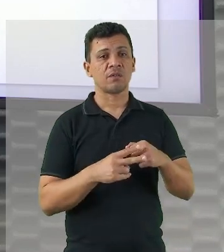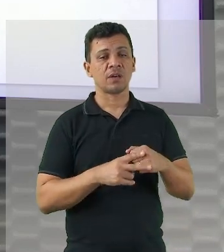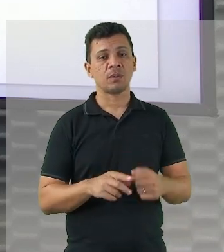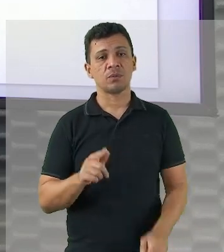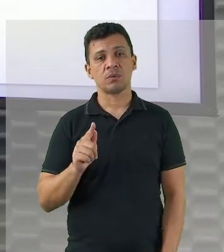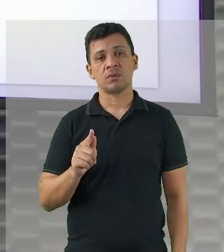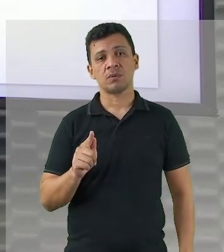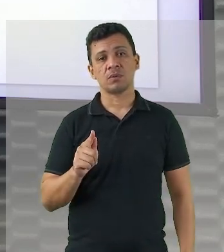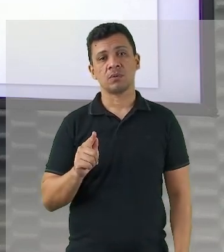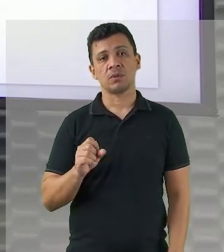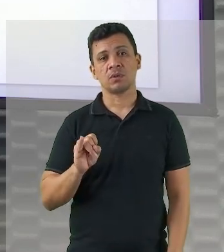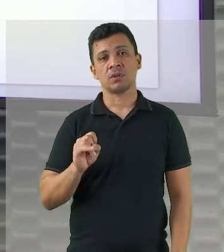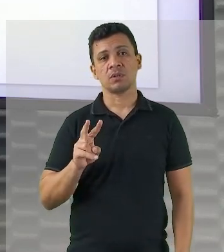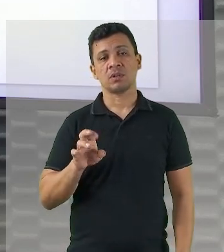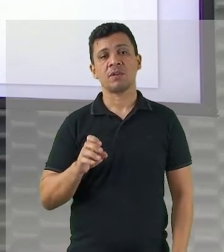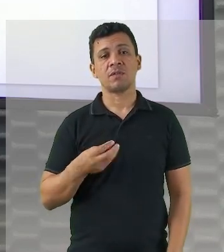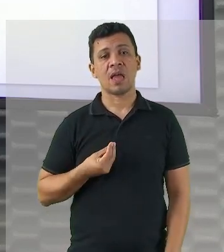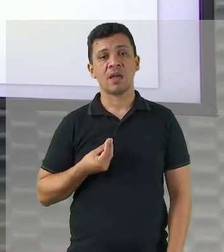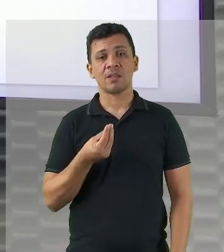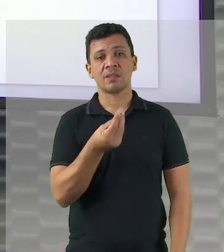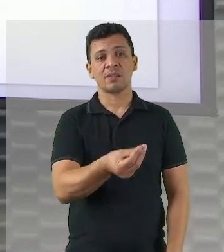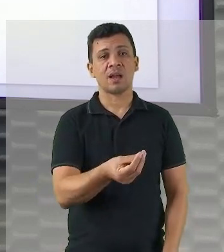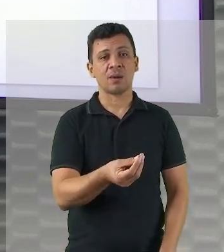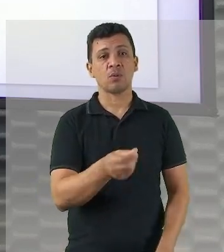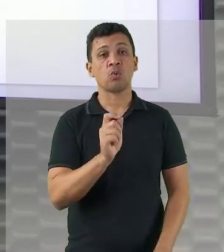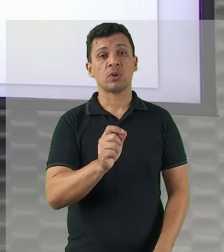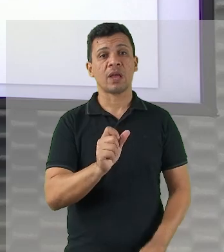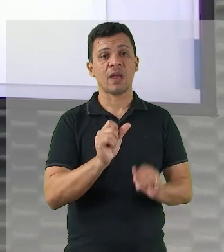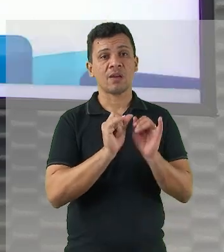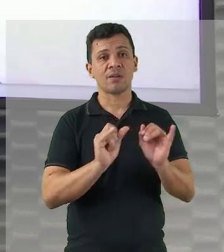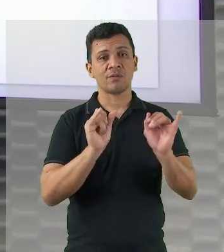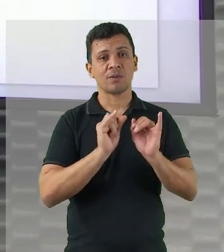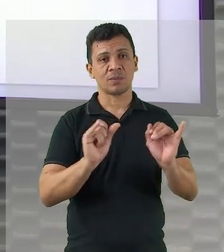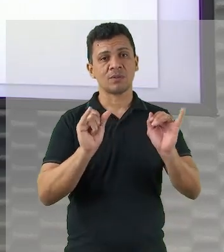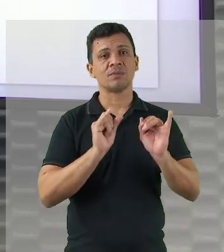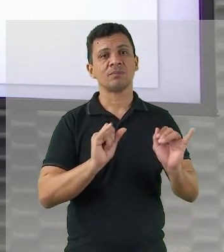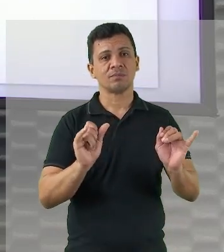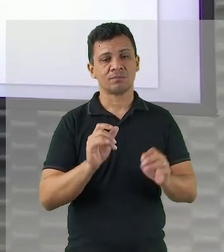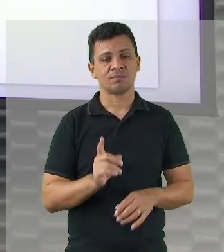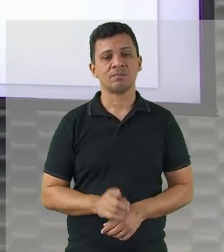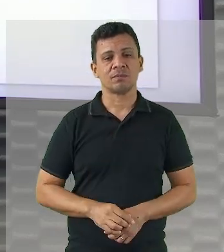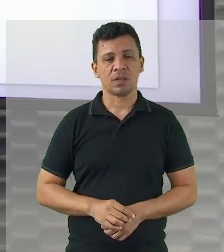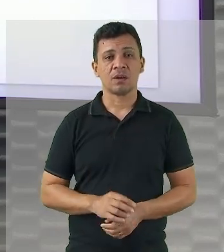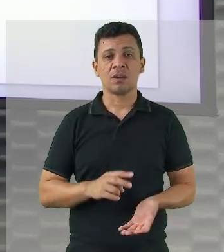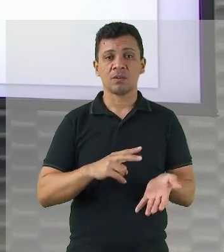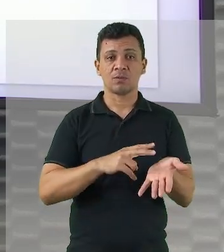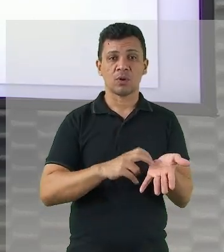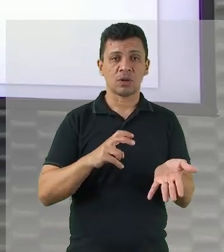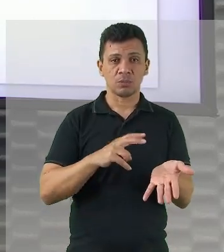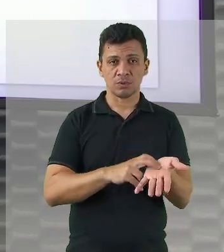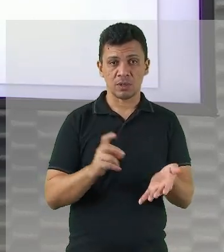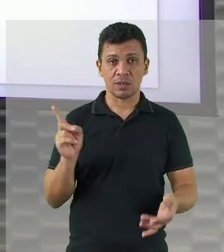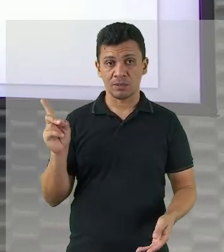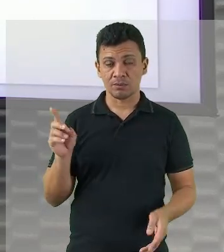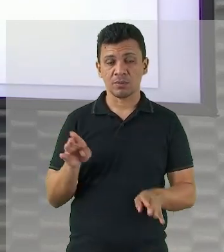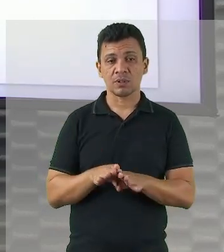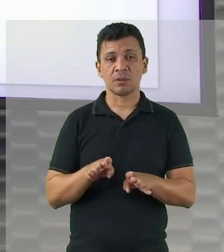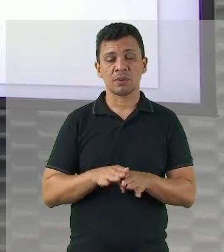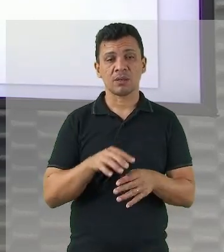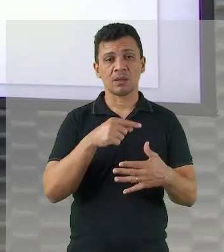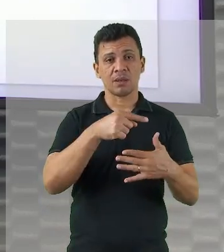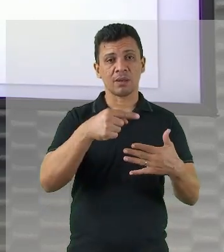no contexto de você oferecer informações. Como eu disse, nós vamos tratar de vocabulário e também de alguns